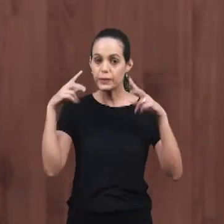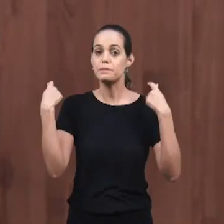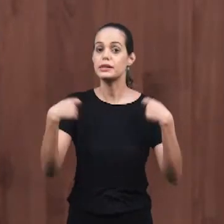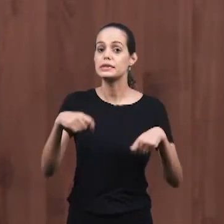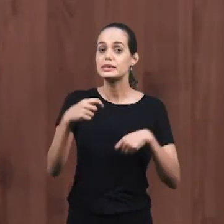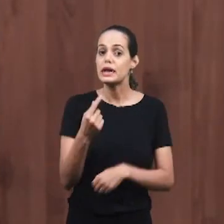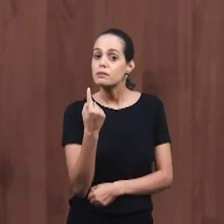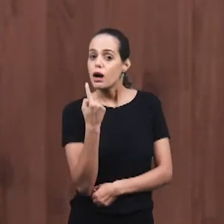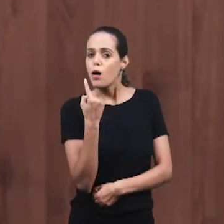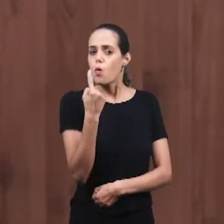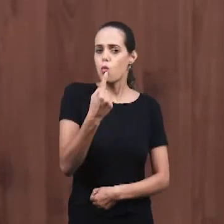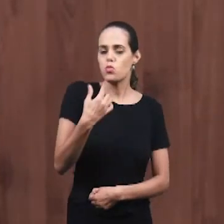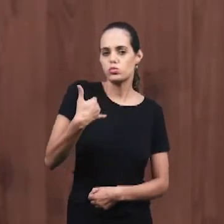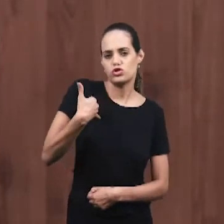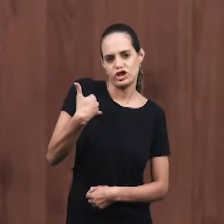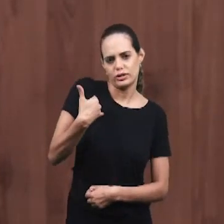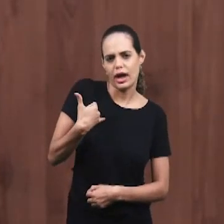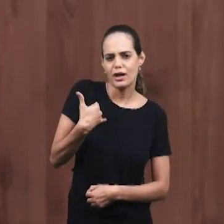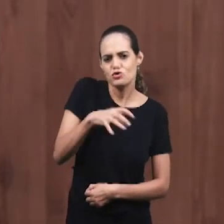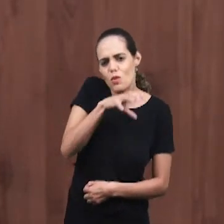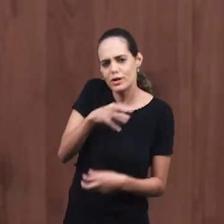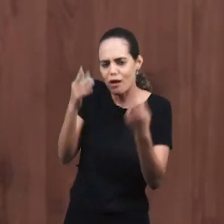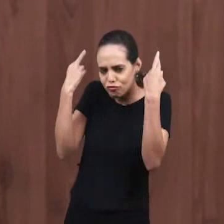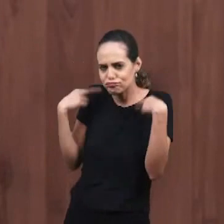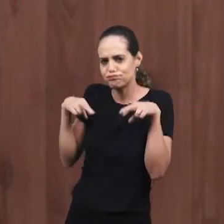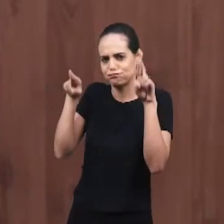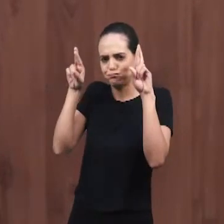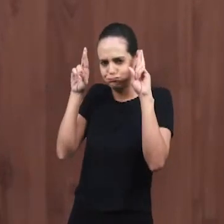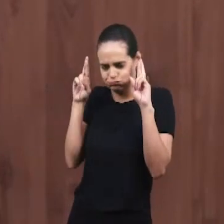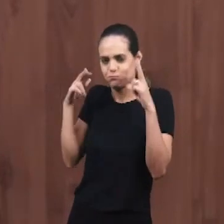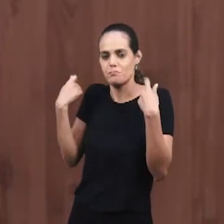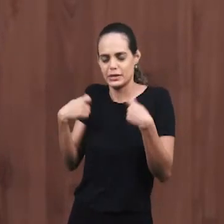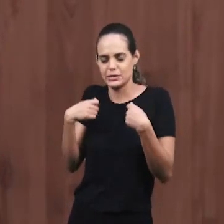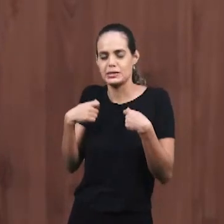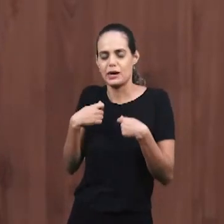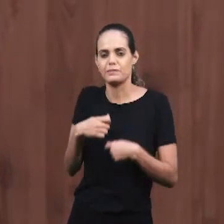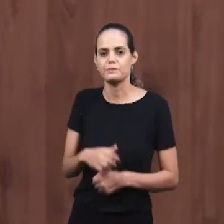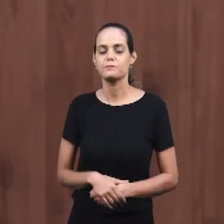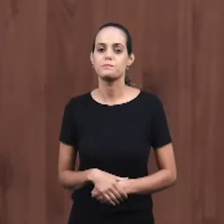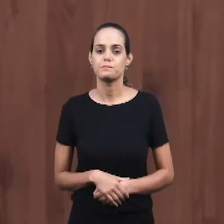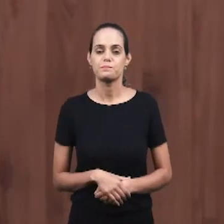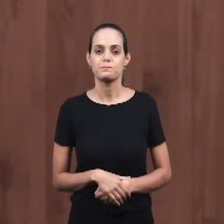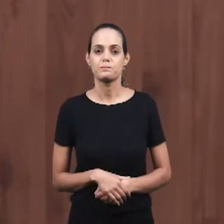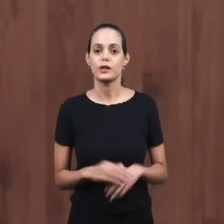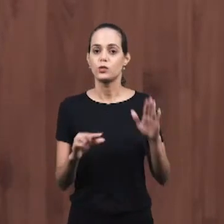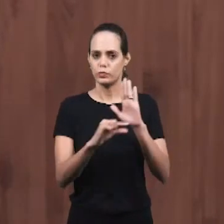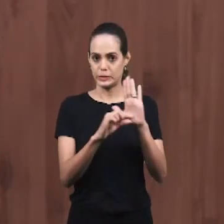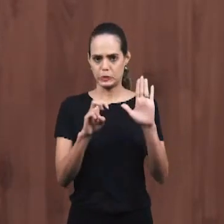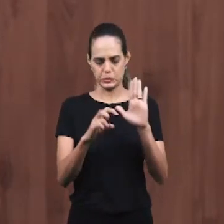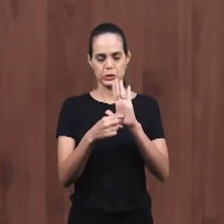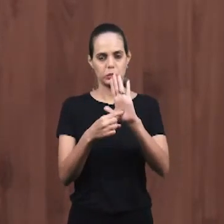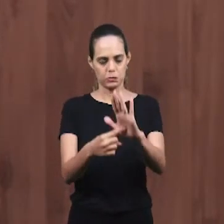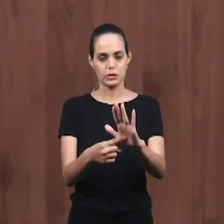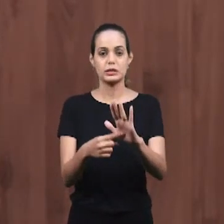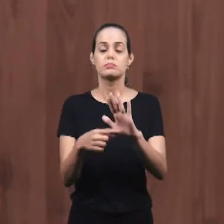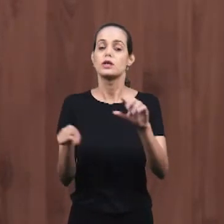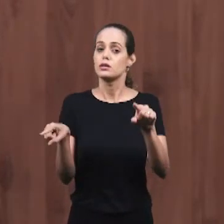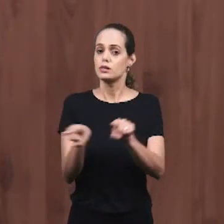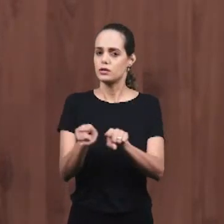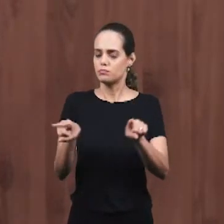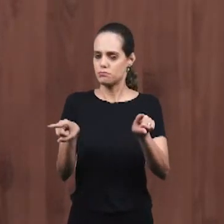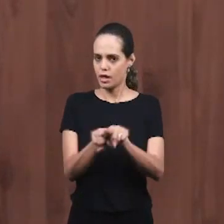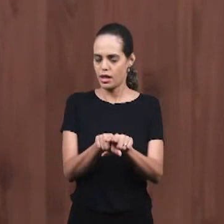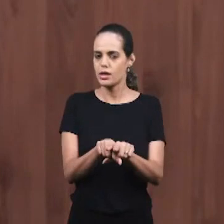tinha que ser um macho de 1 ano. E a irmã citou ali, conforme Êxodo capítulo 12, versículo 5. Também